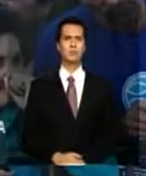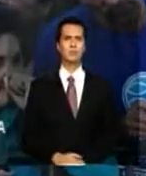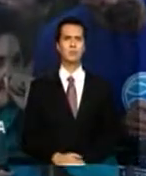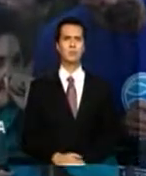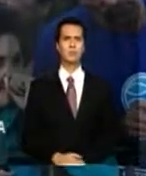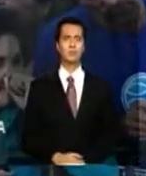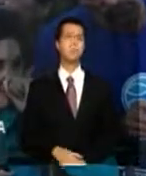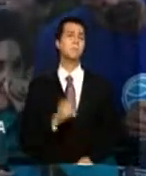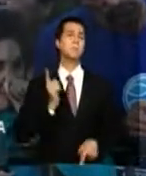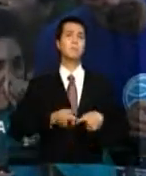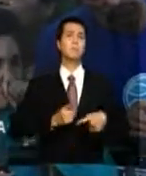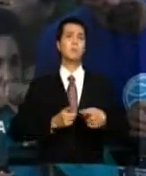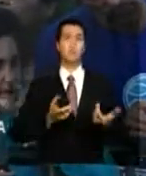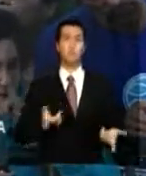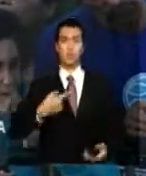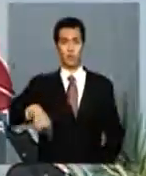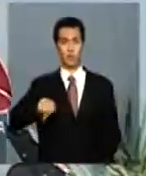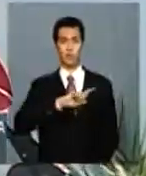porque